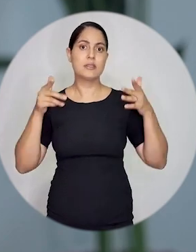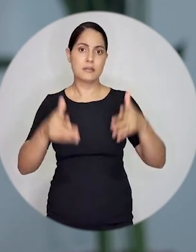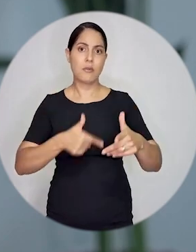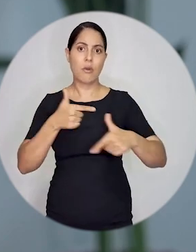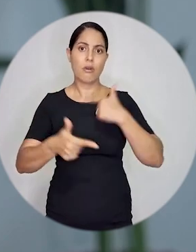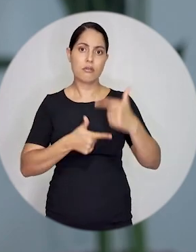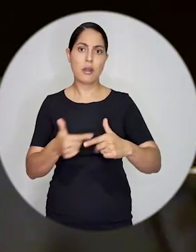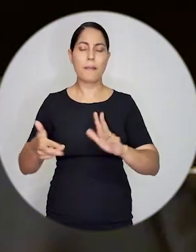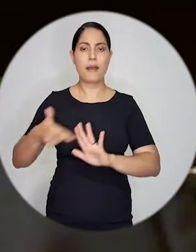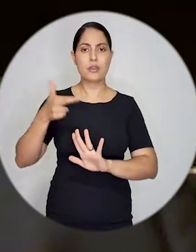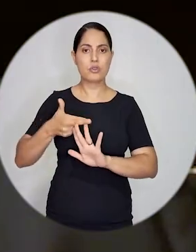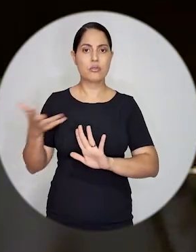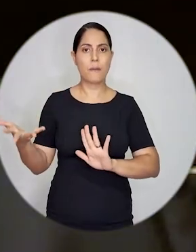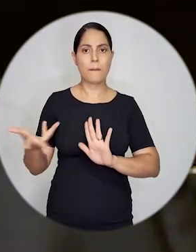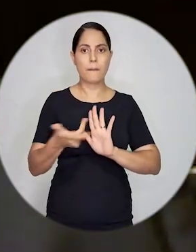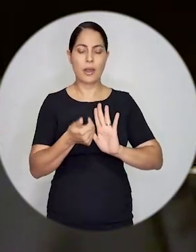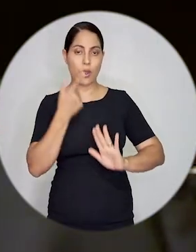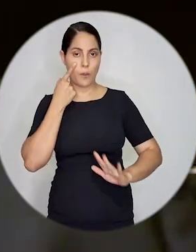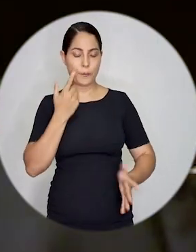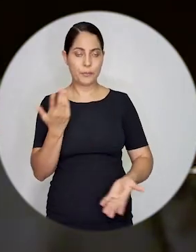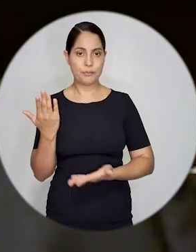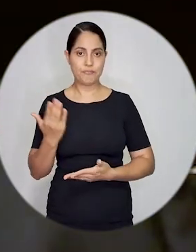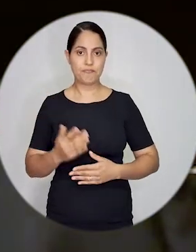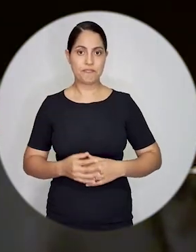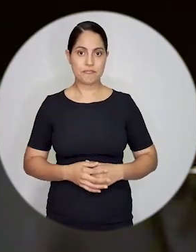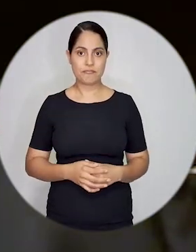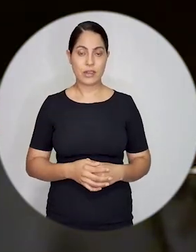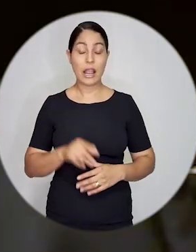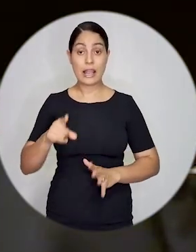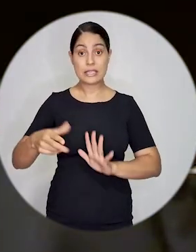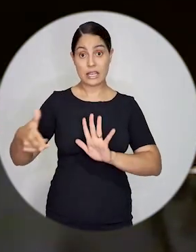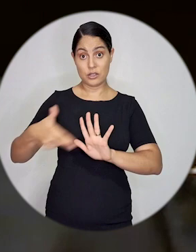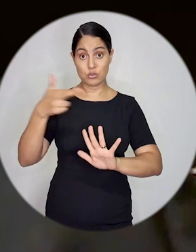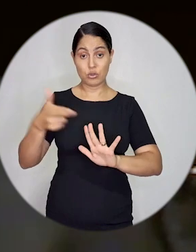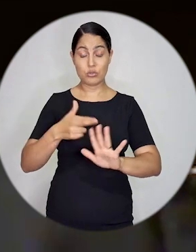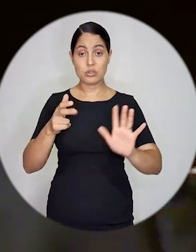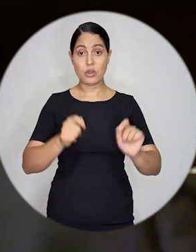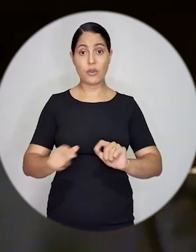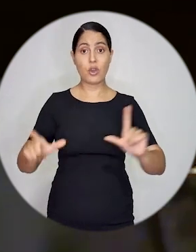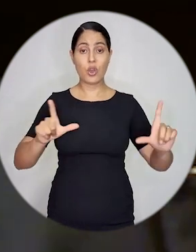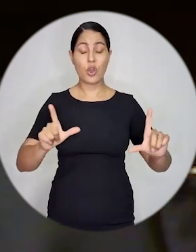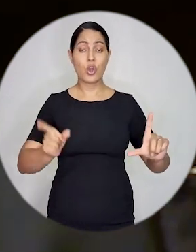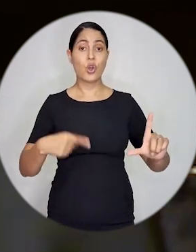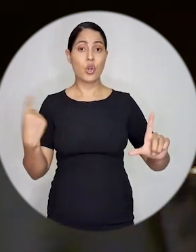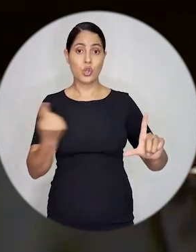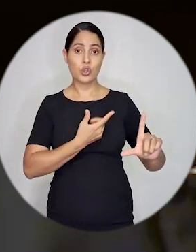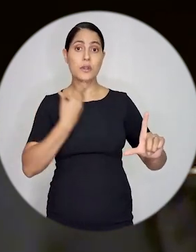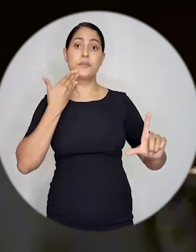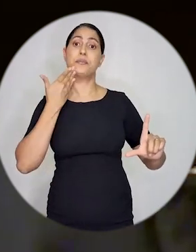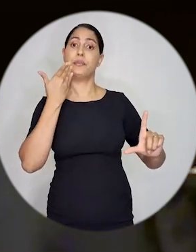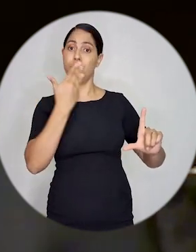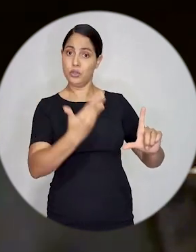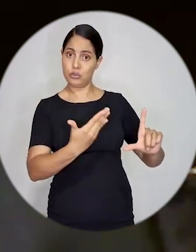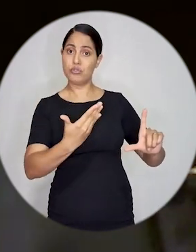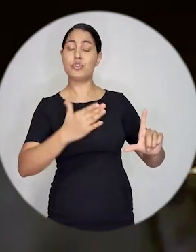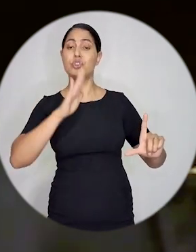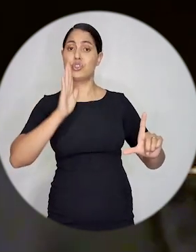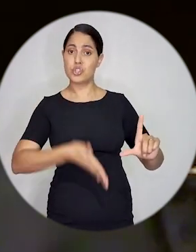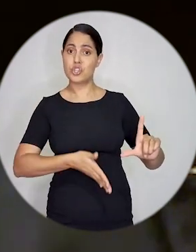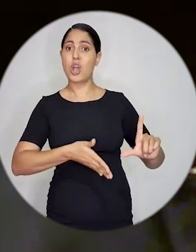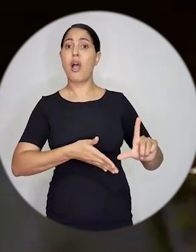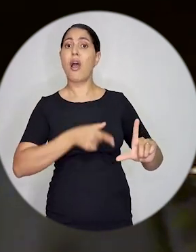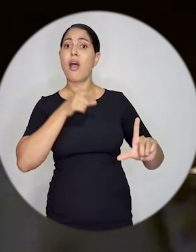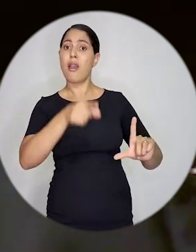fosse aprimorada. Essa resolução, ela surge a reboque de uma solicitação